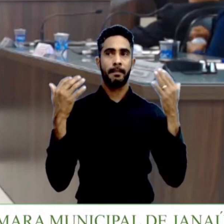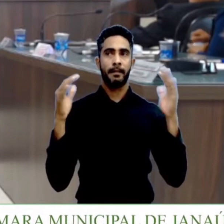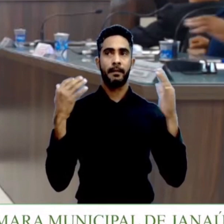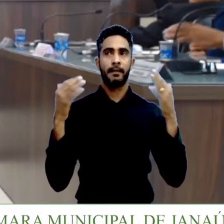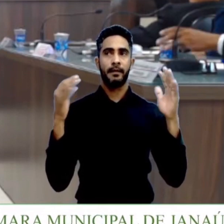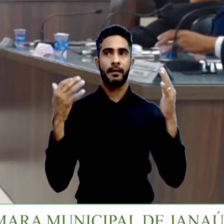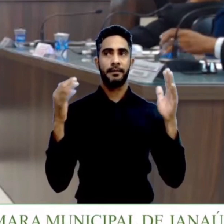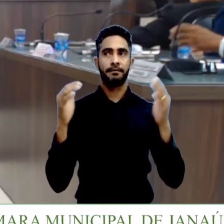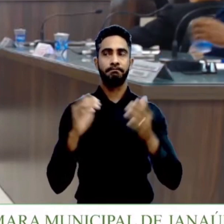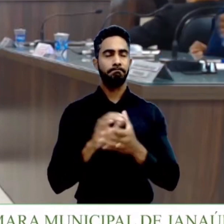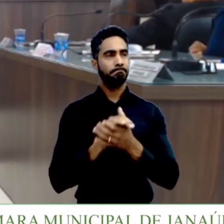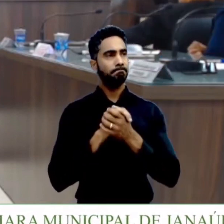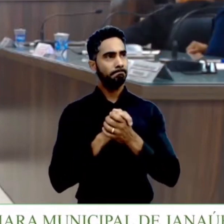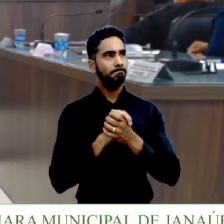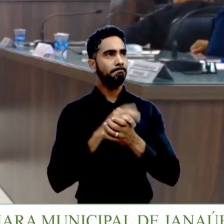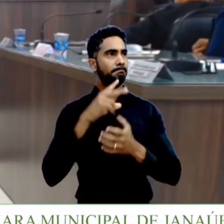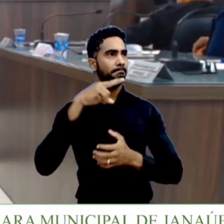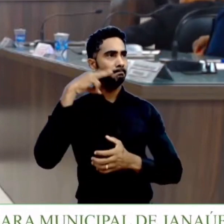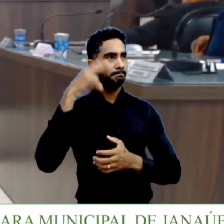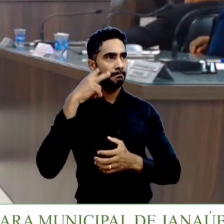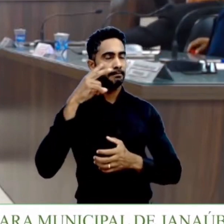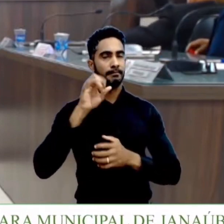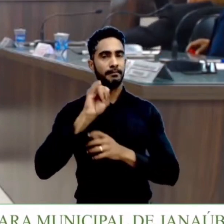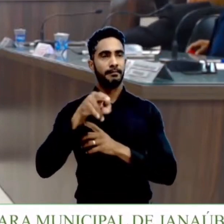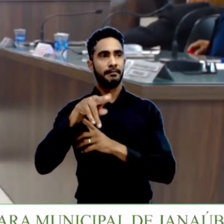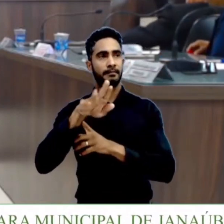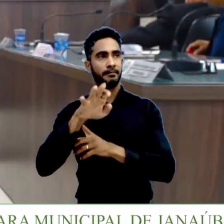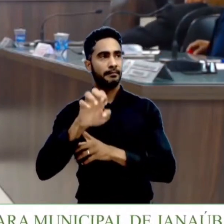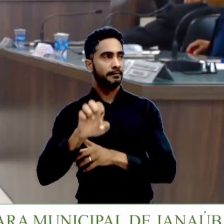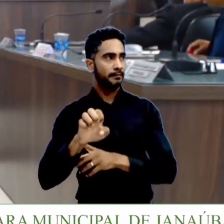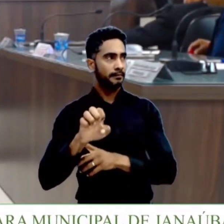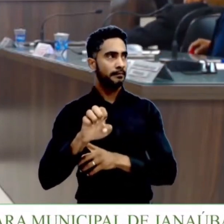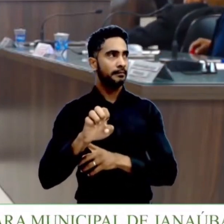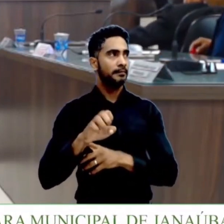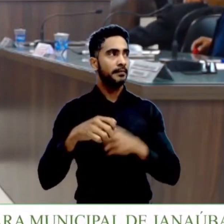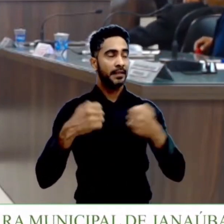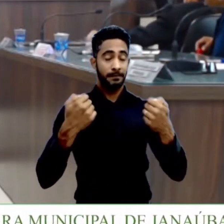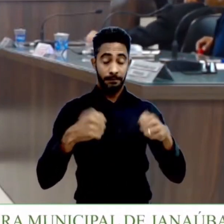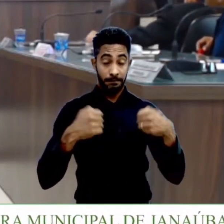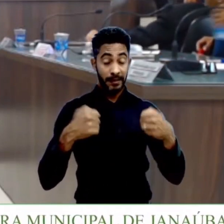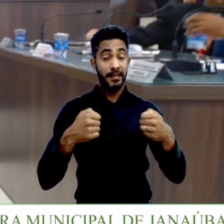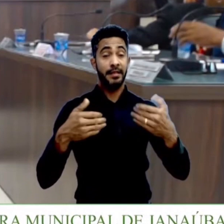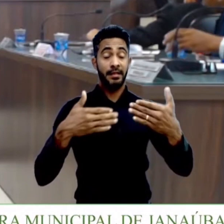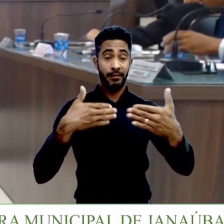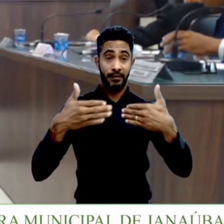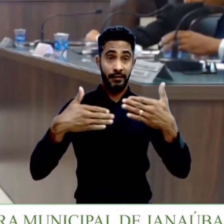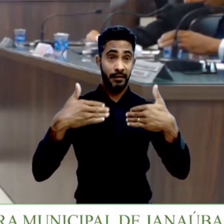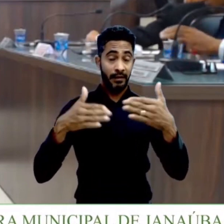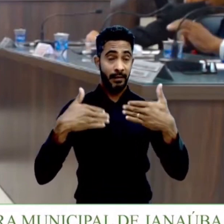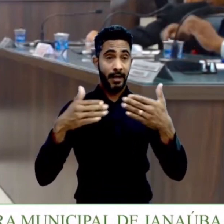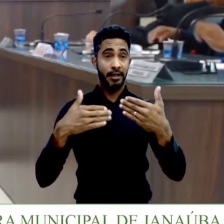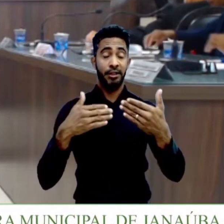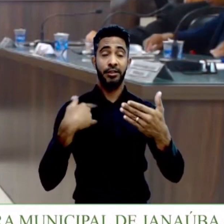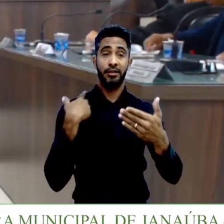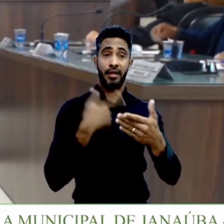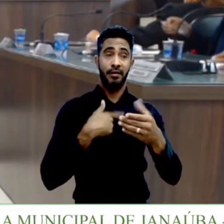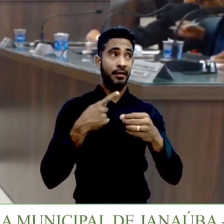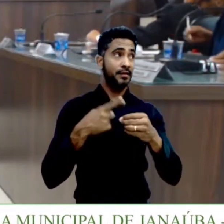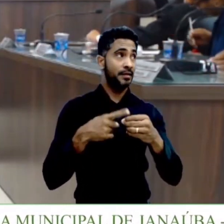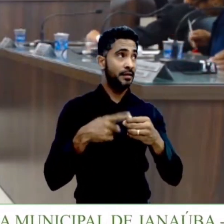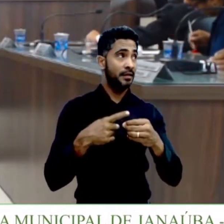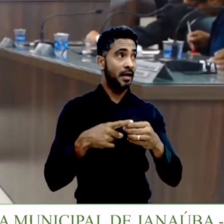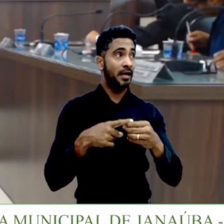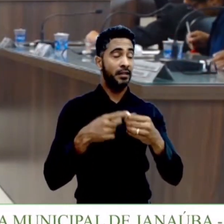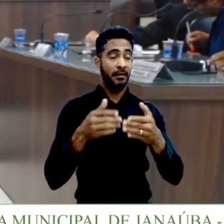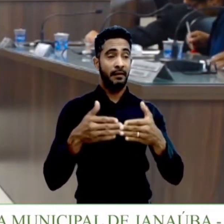Parabéns, vereador Islane. Um tema muito importante. Precisa muito ser debatido na nossa cidade. Queria deixar a